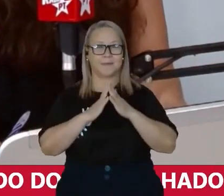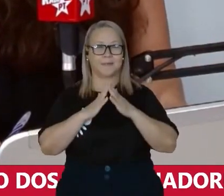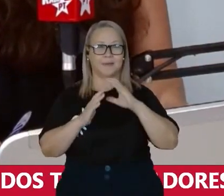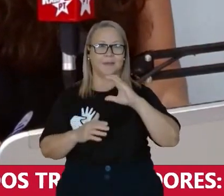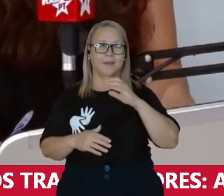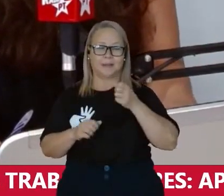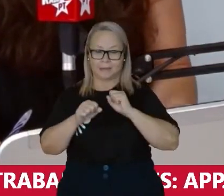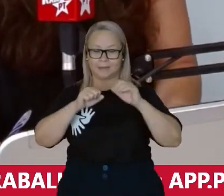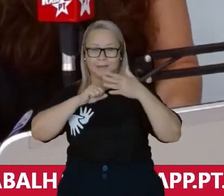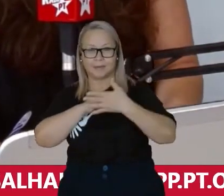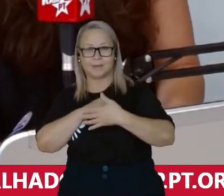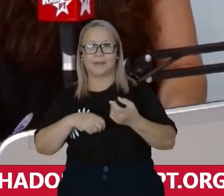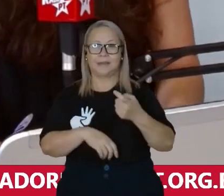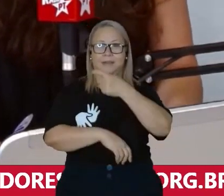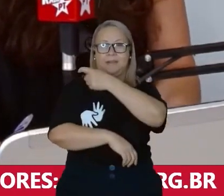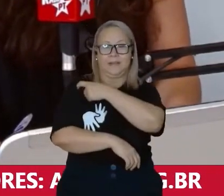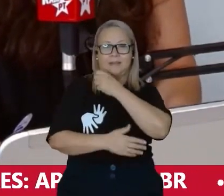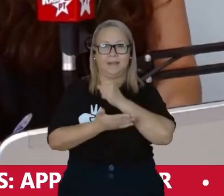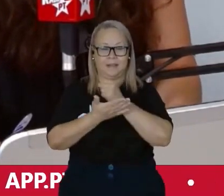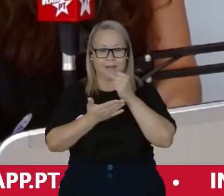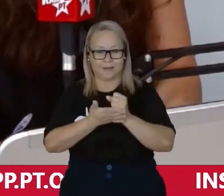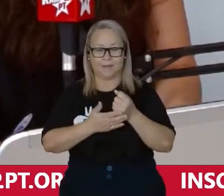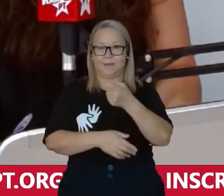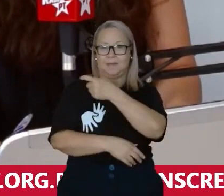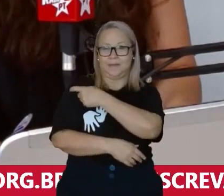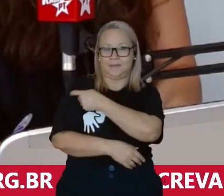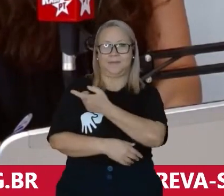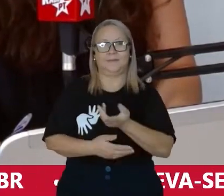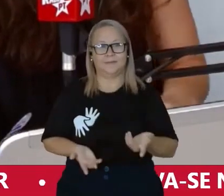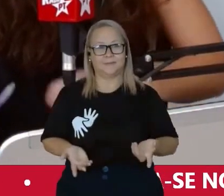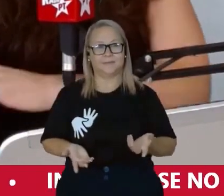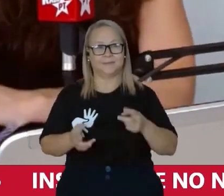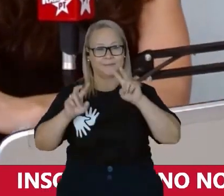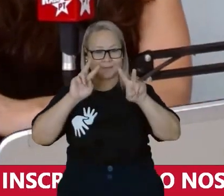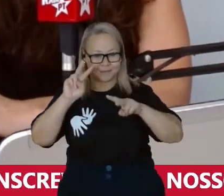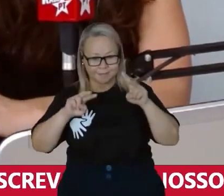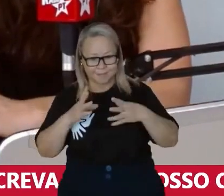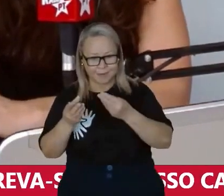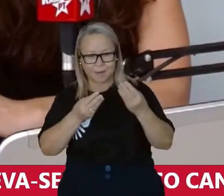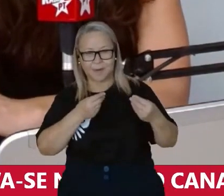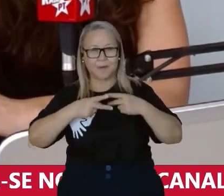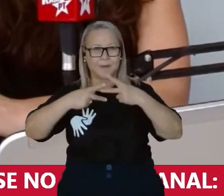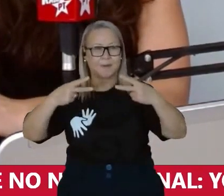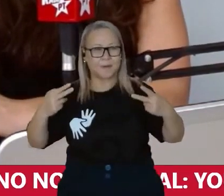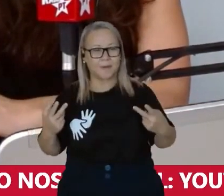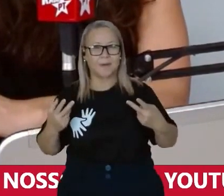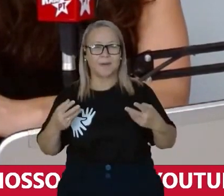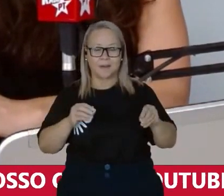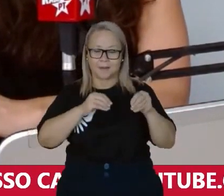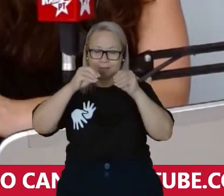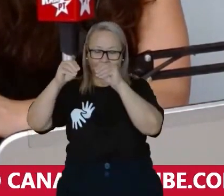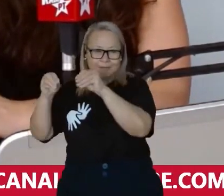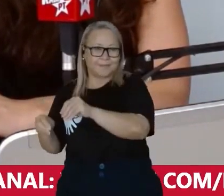eu tive que ver vacina, tive que ver contrato de vacina, tive que ver DC logo, tive que ver um monte de coisa que estava fora do meu radar.